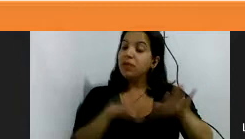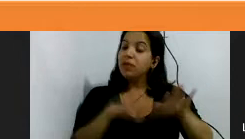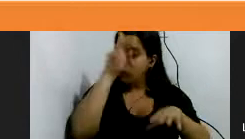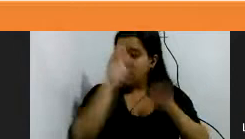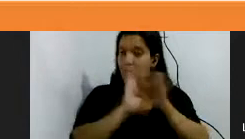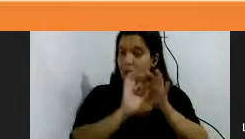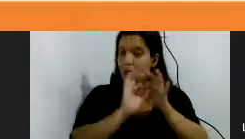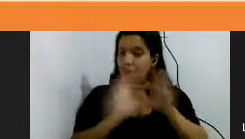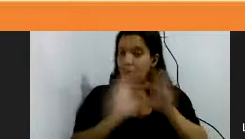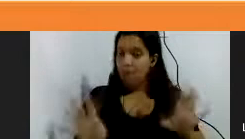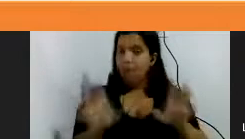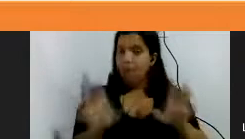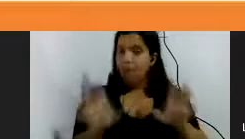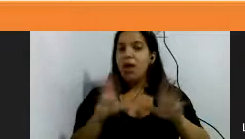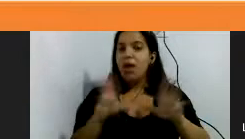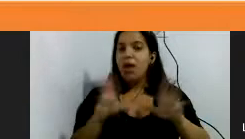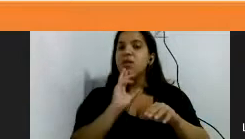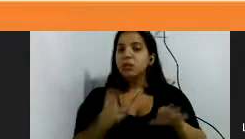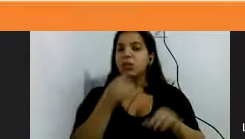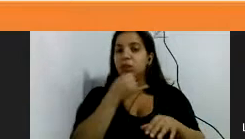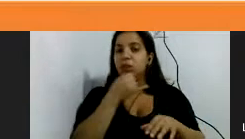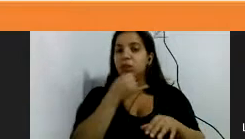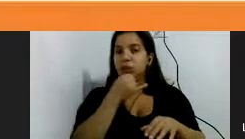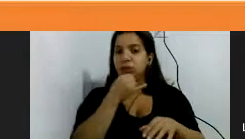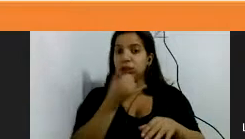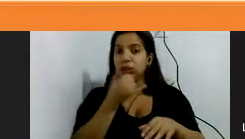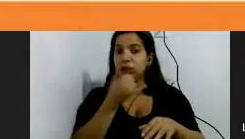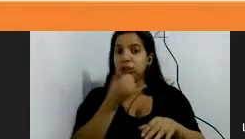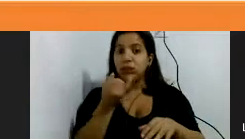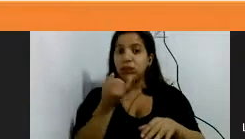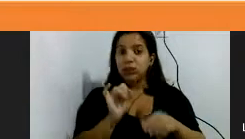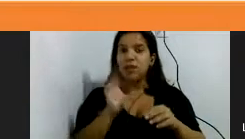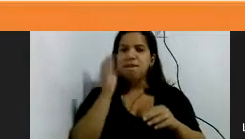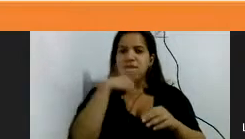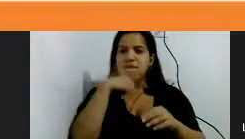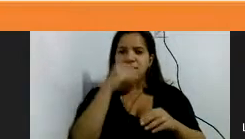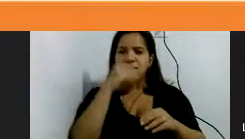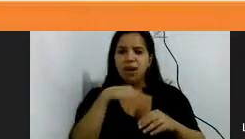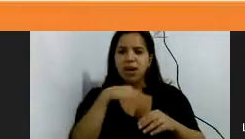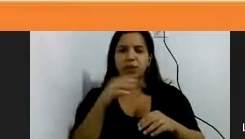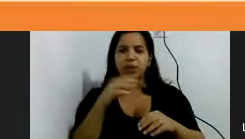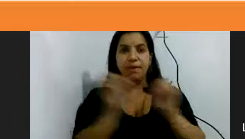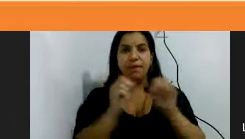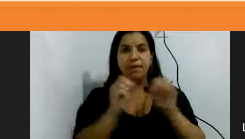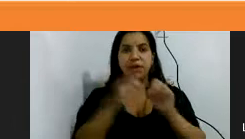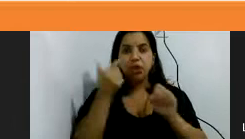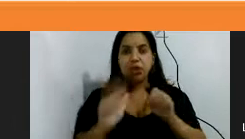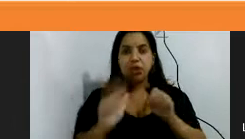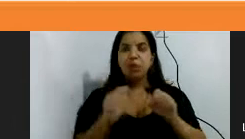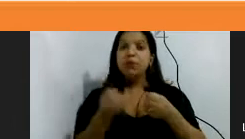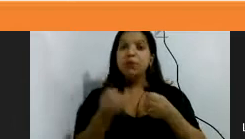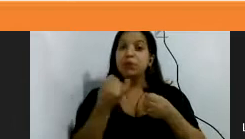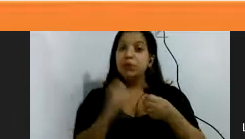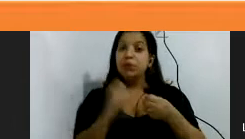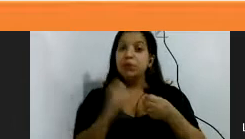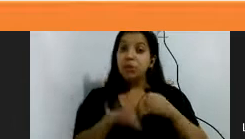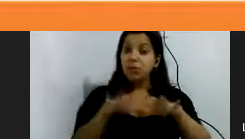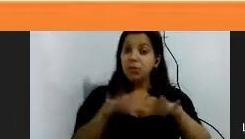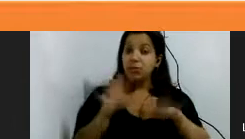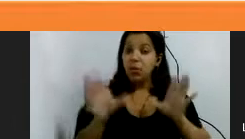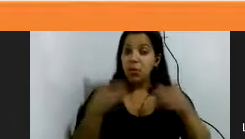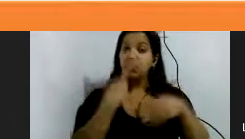um resultado, se for uma reação fraca, às vezes a gente até repete. Se por acaso o grupo sanguíneo do